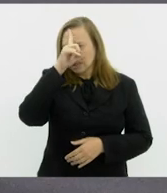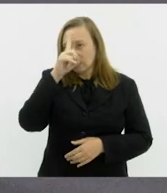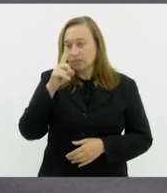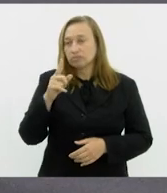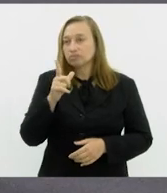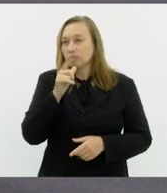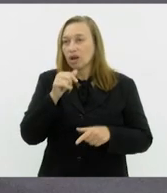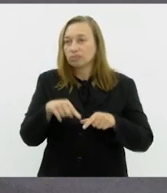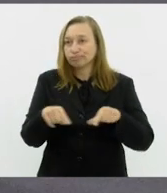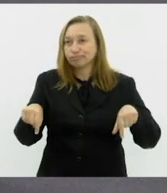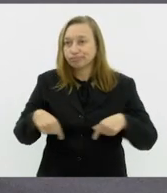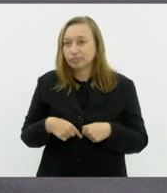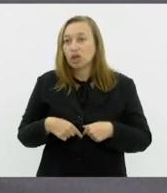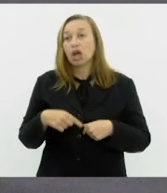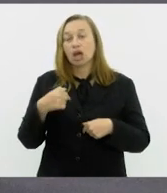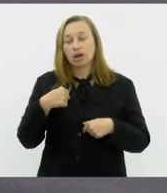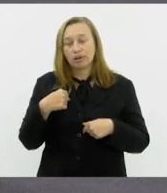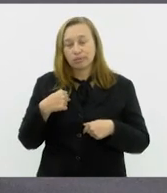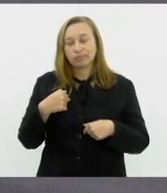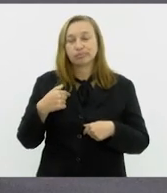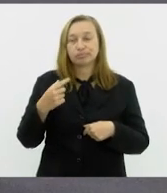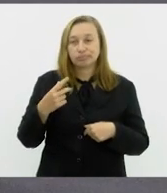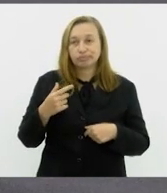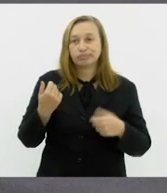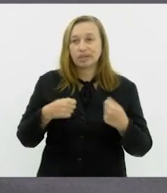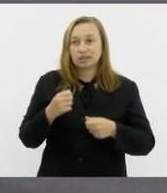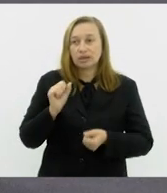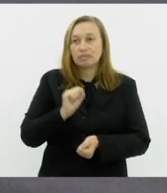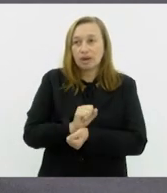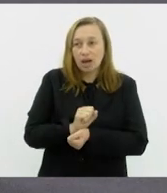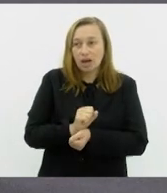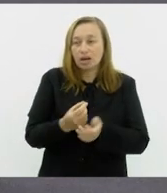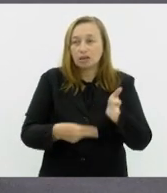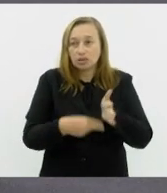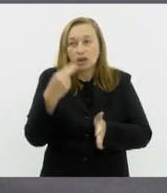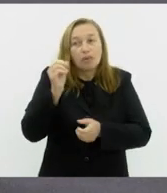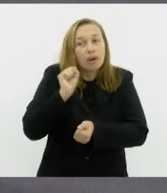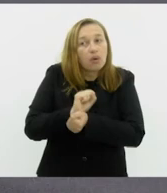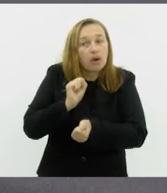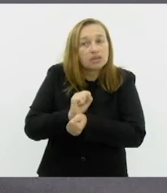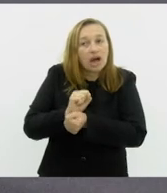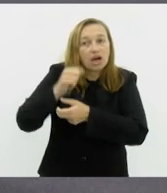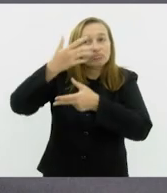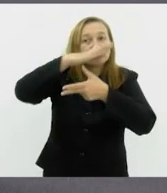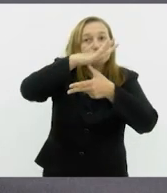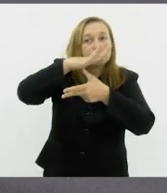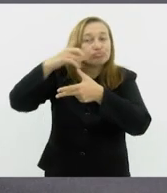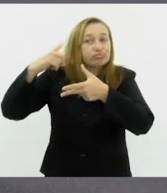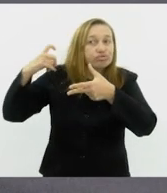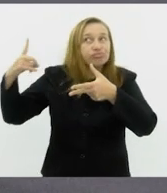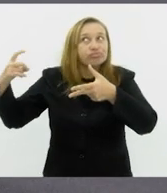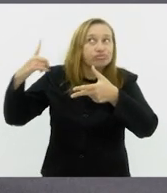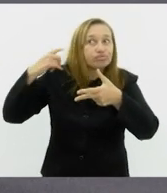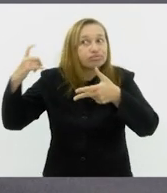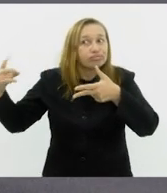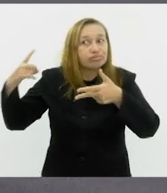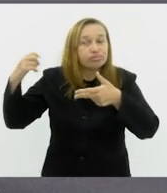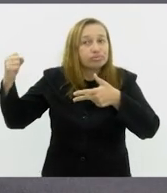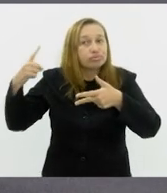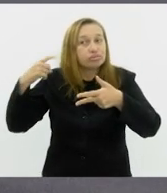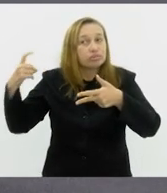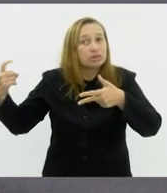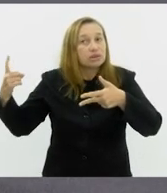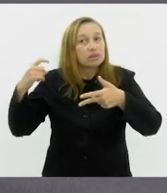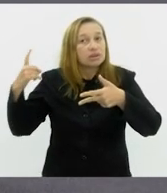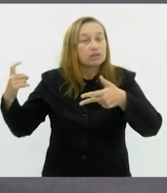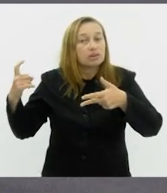eu, com muita frequência, tive que parar a cirurgia para esperar passar o amaldiçoado helicóptero por cima do